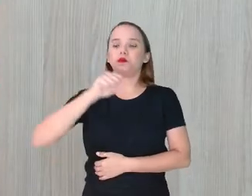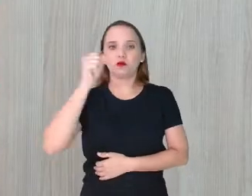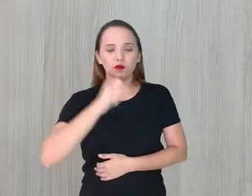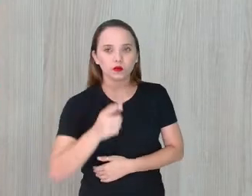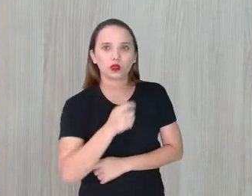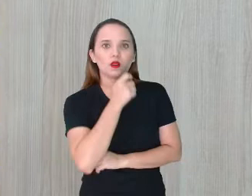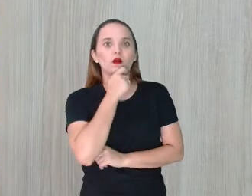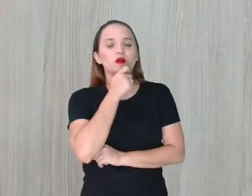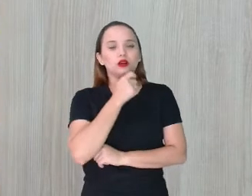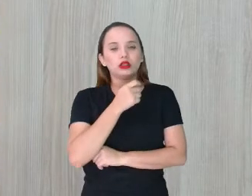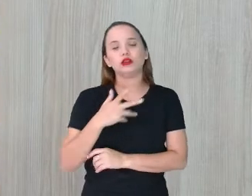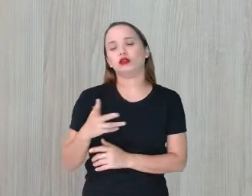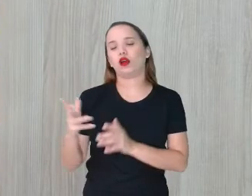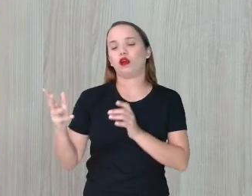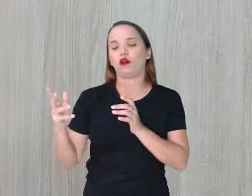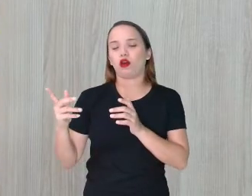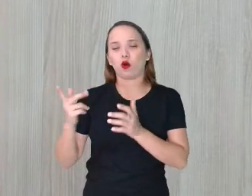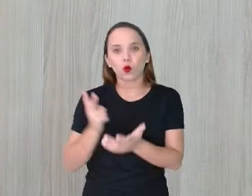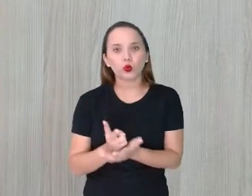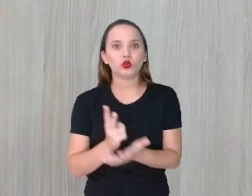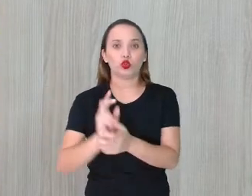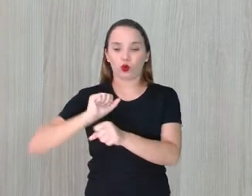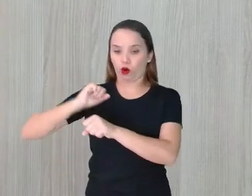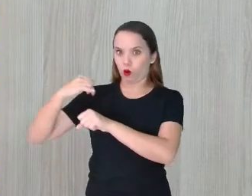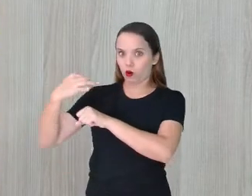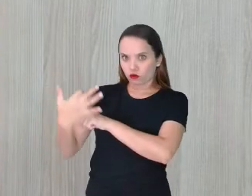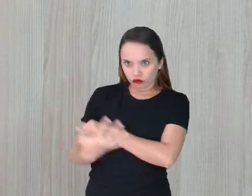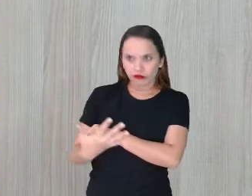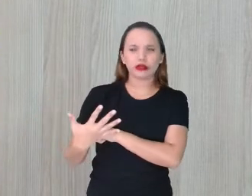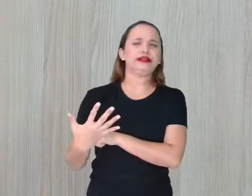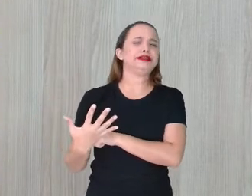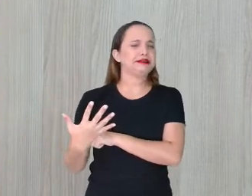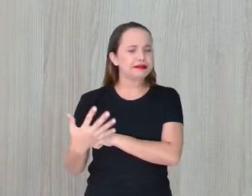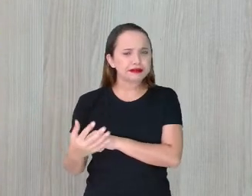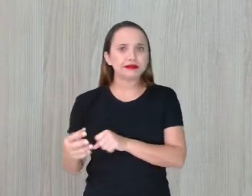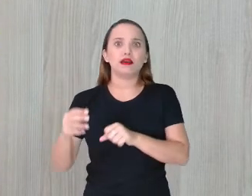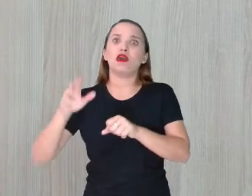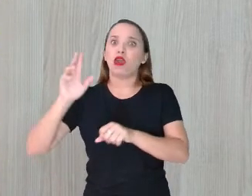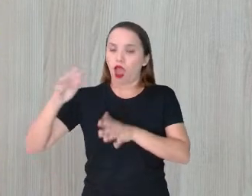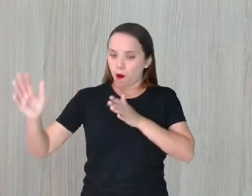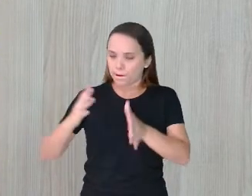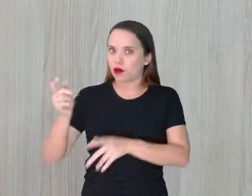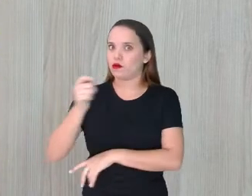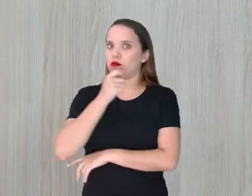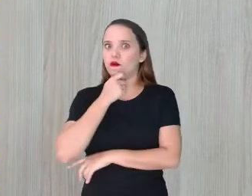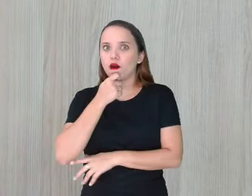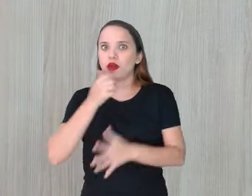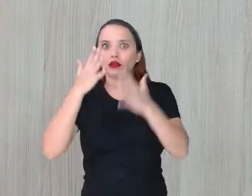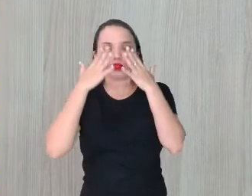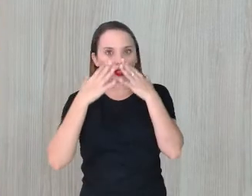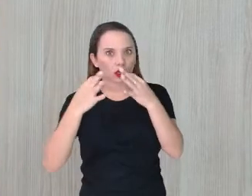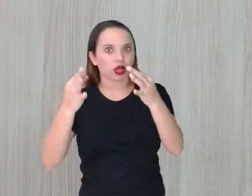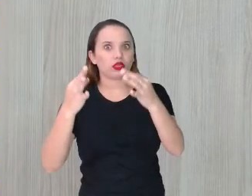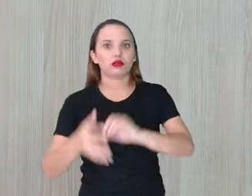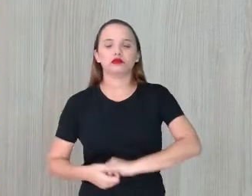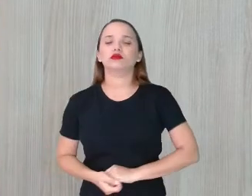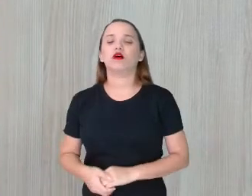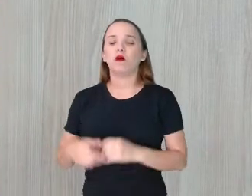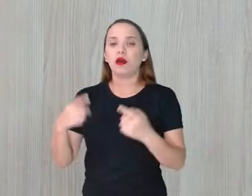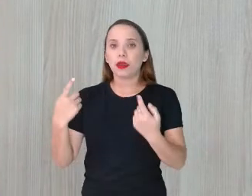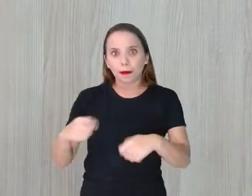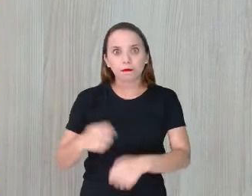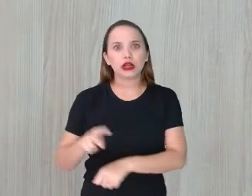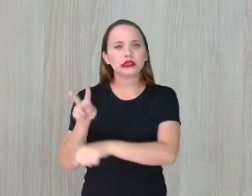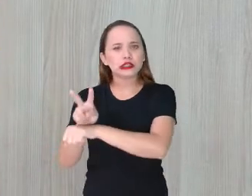ainda estamos, né, essa questão aí da Covid, ainda estamos nesse período de alerta, indo em busca realmente de mais